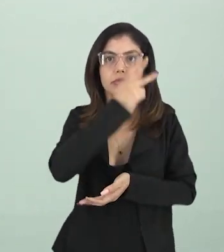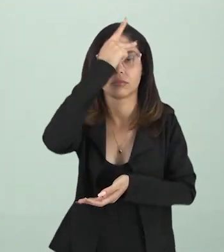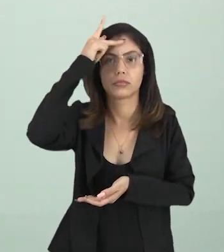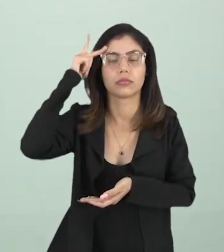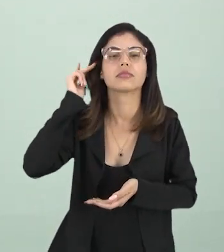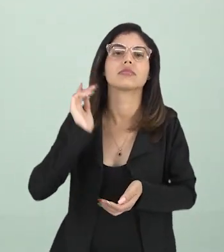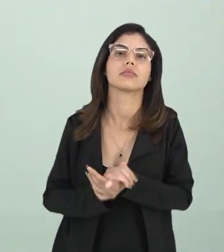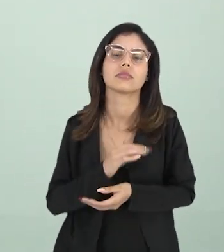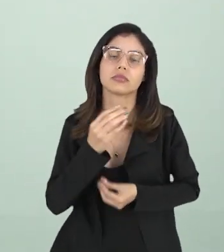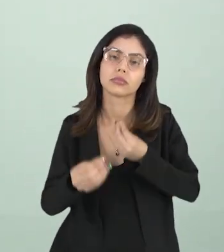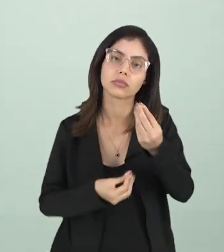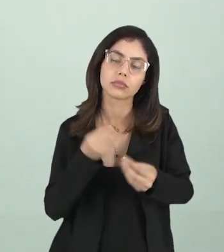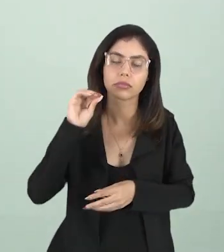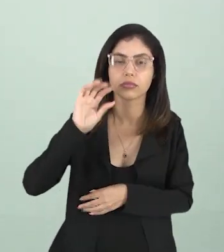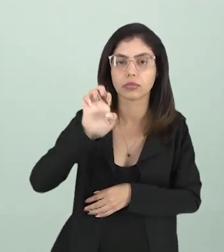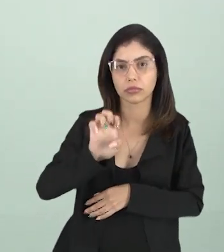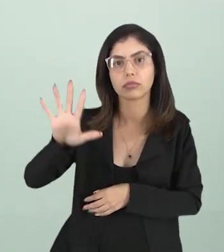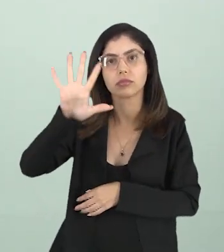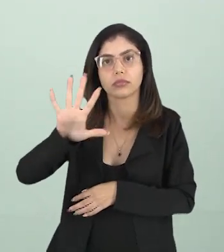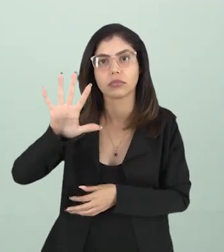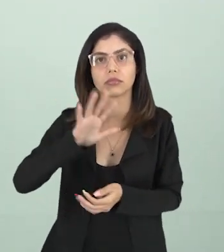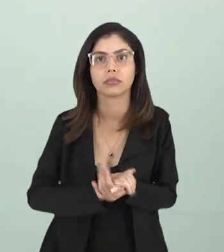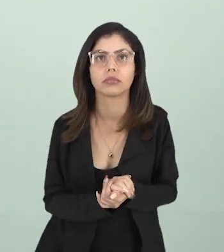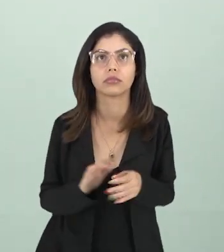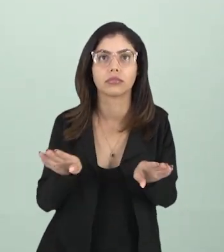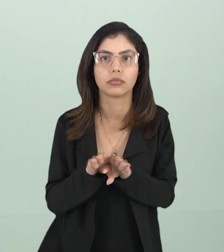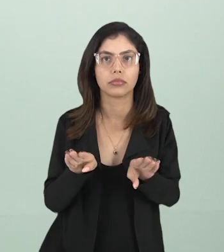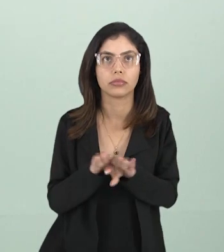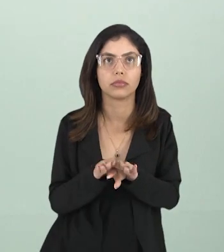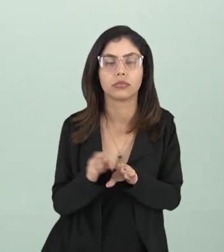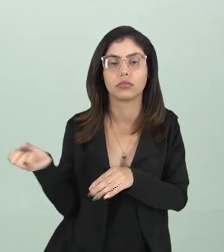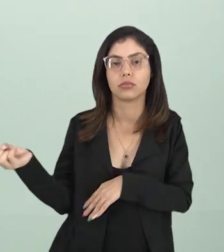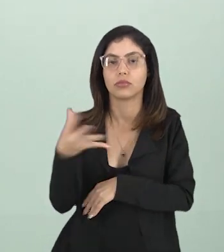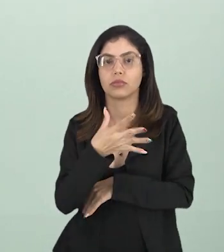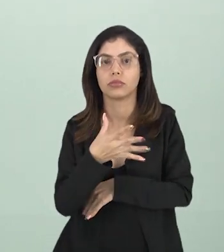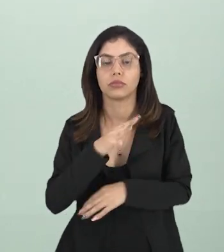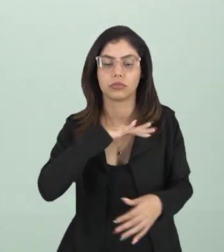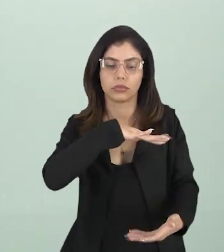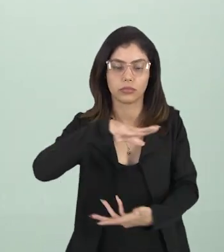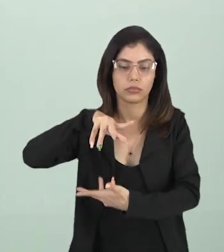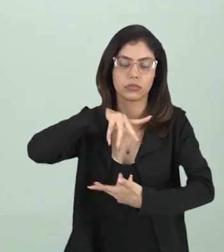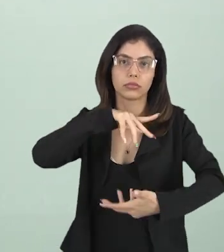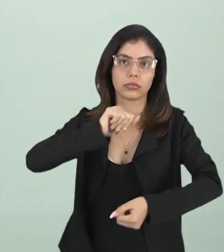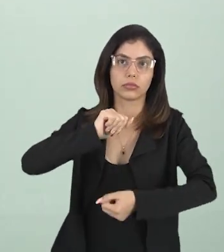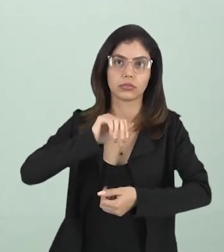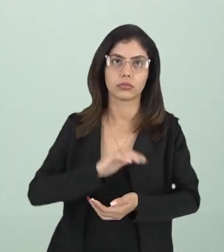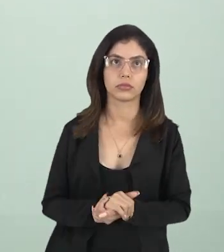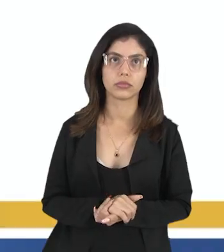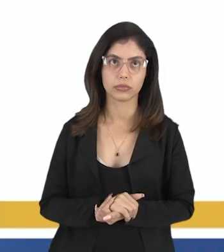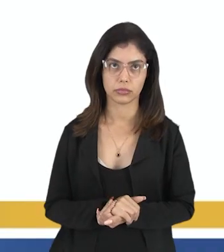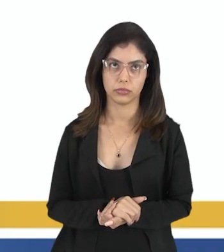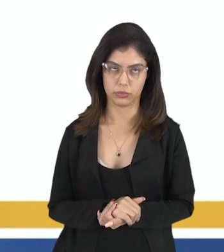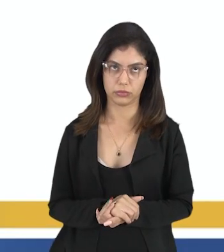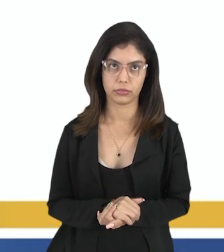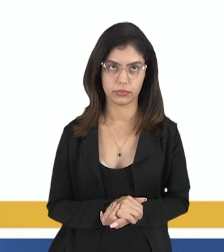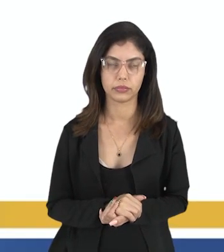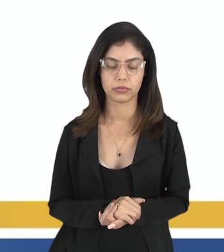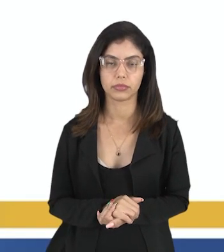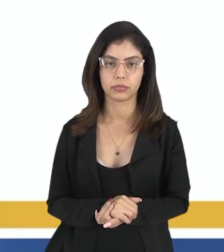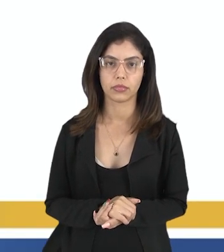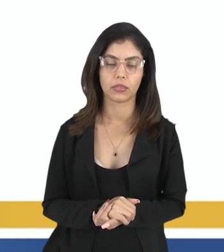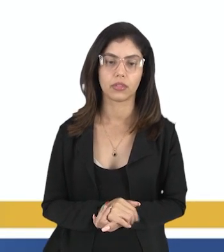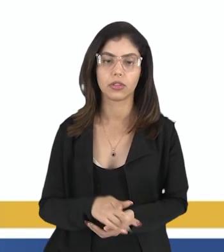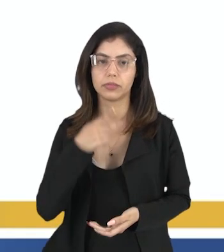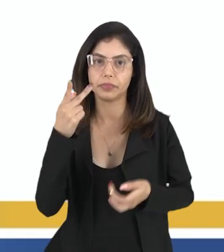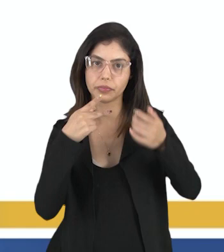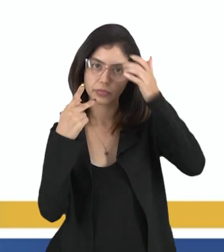tanto na Europa, como no Novo Mundo, que a gente chama aí o continente americano, tá? E aí, pessoal, para